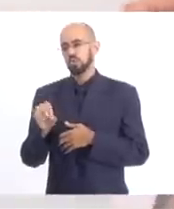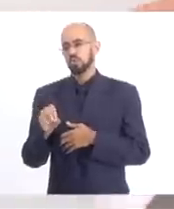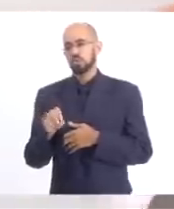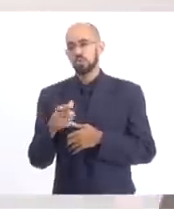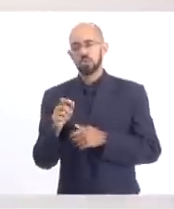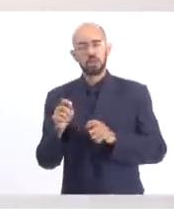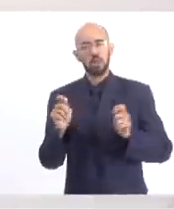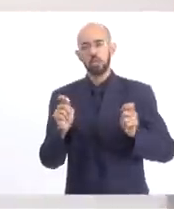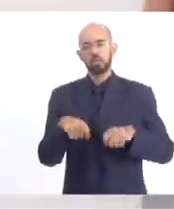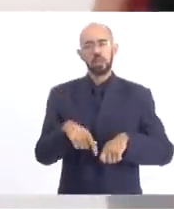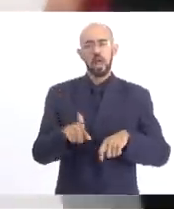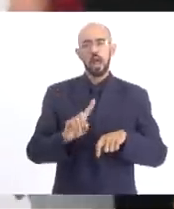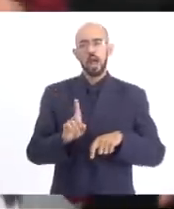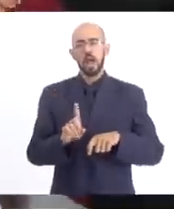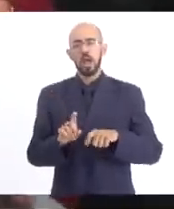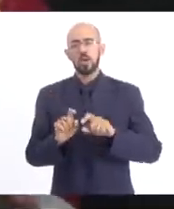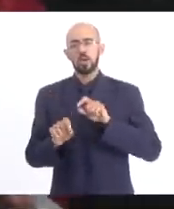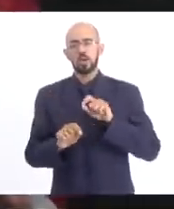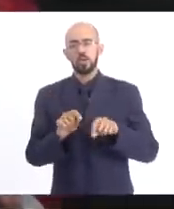como